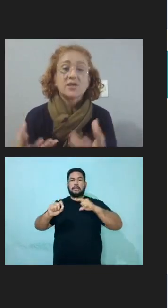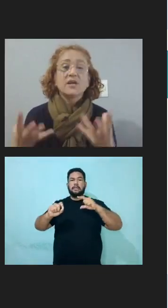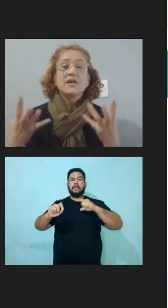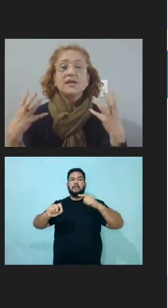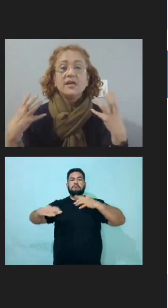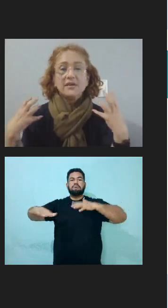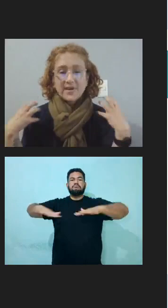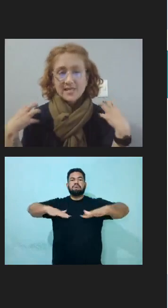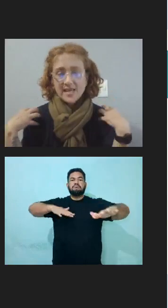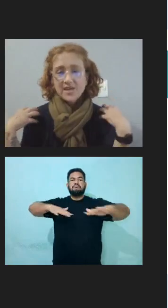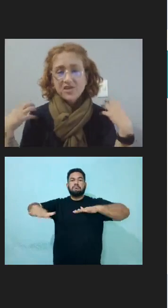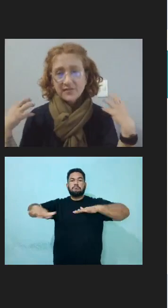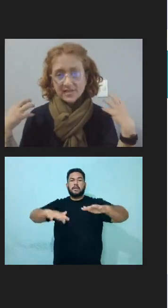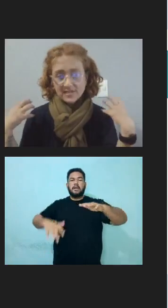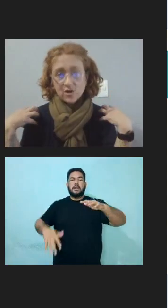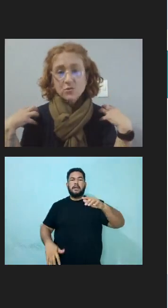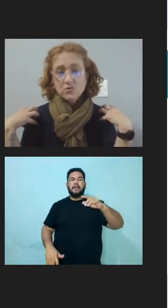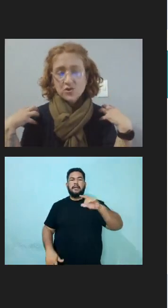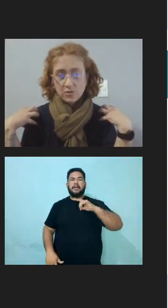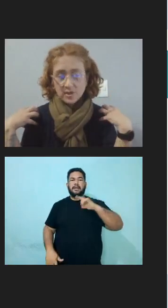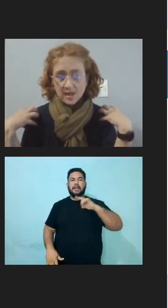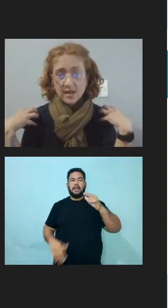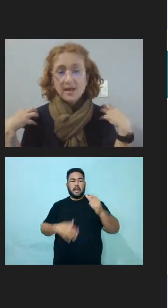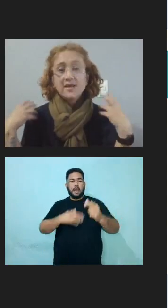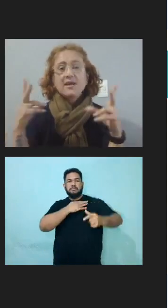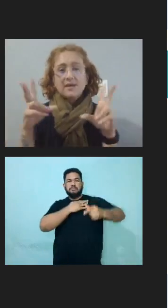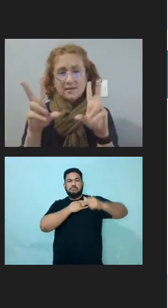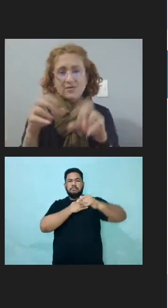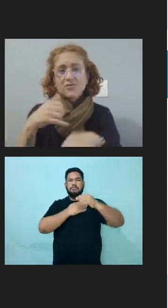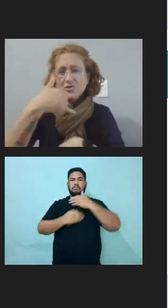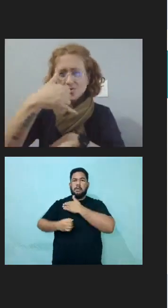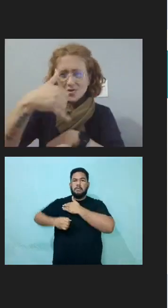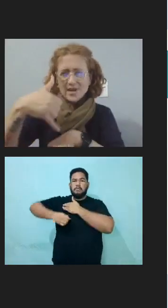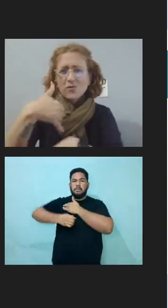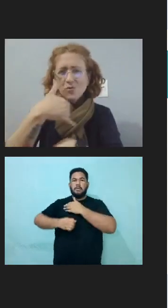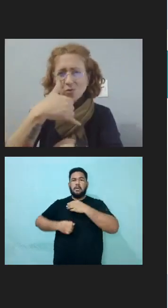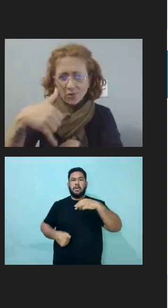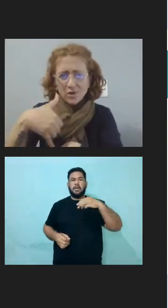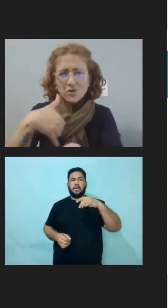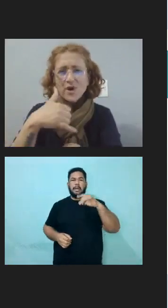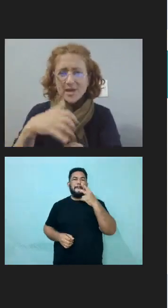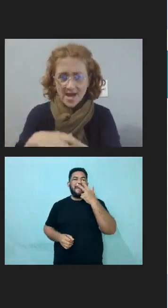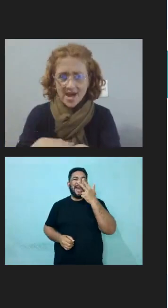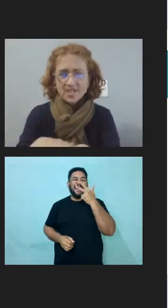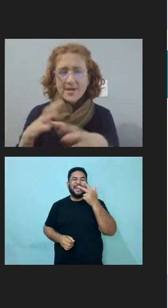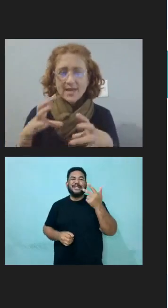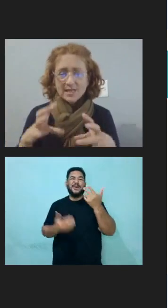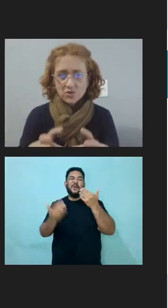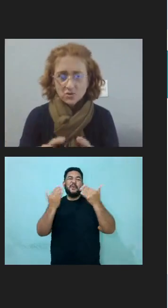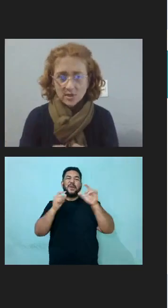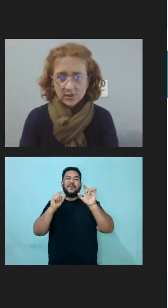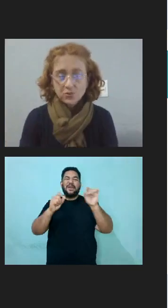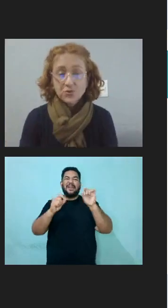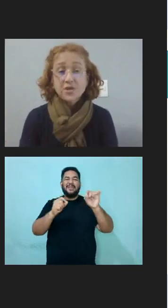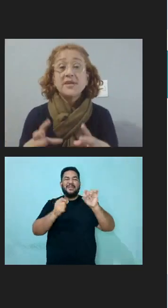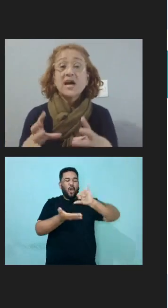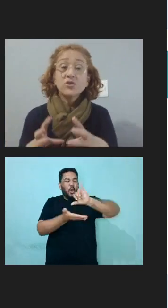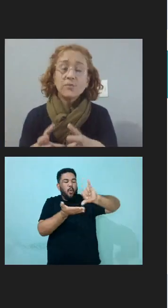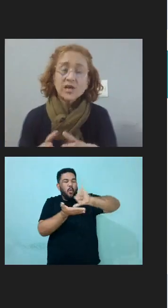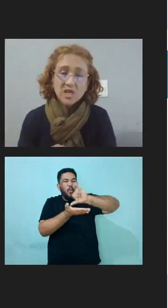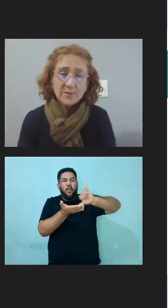seja, fazer ativação muscular, jogar o olho ou a graxa naquela musculatura,